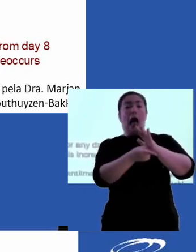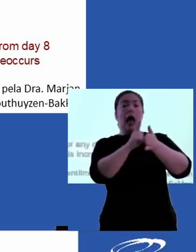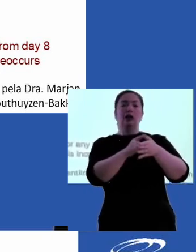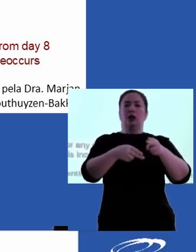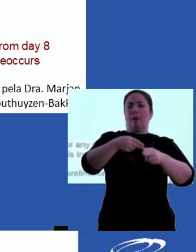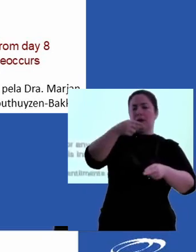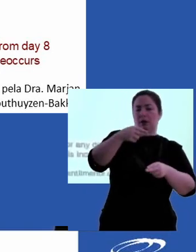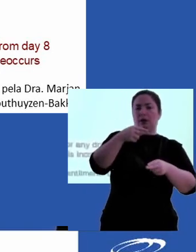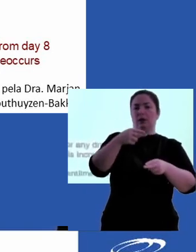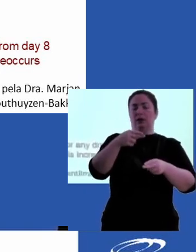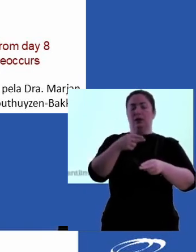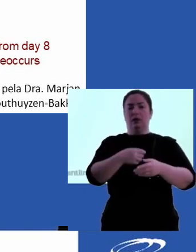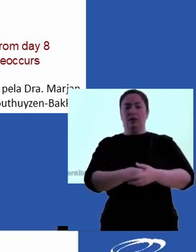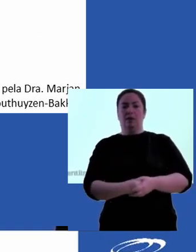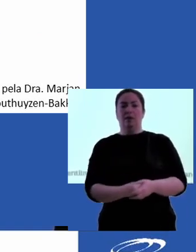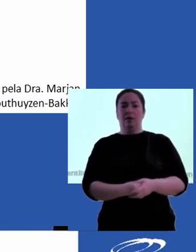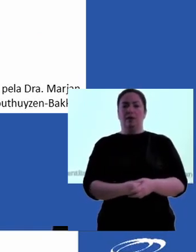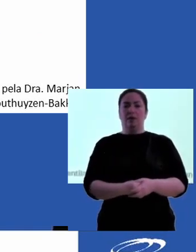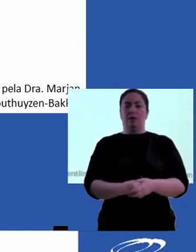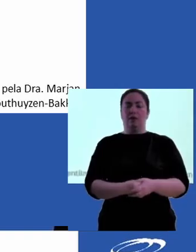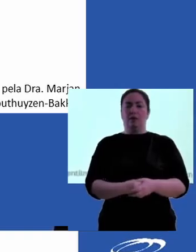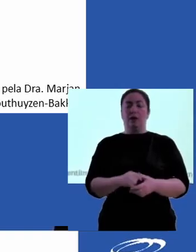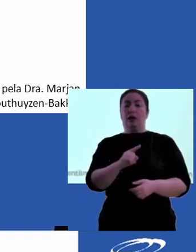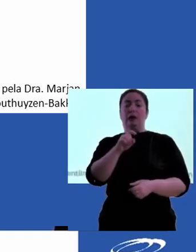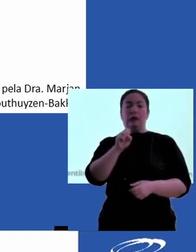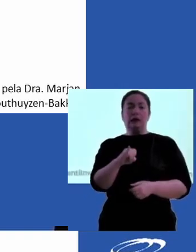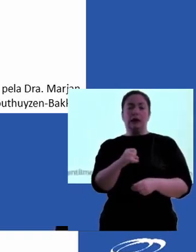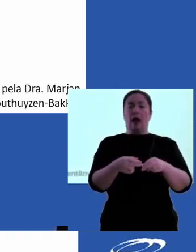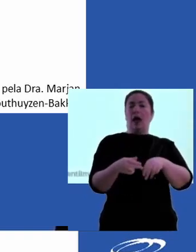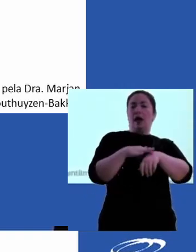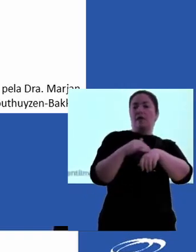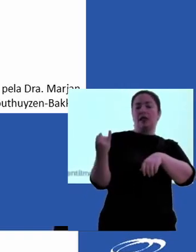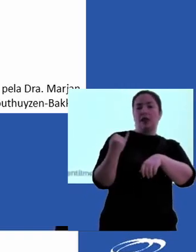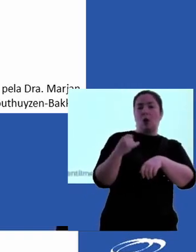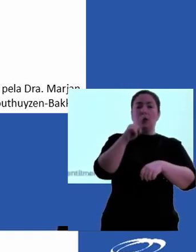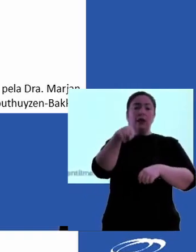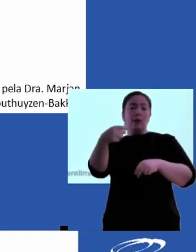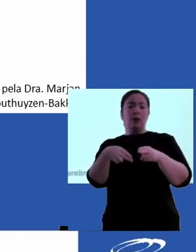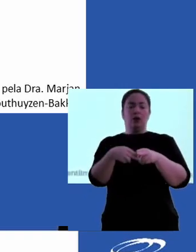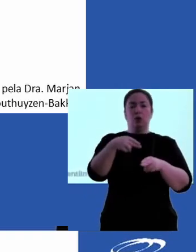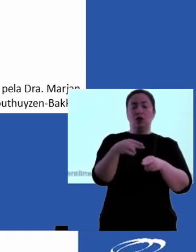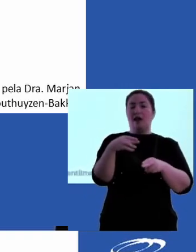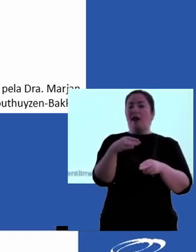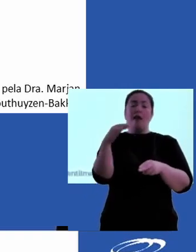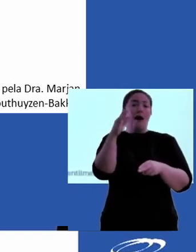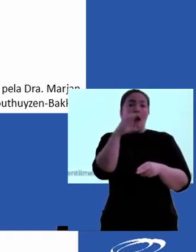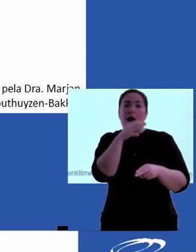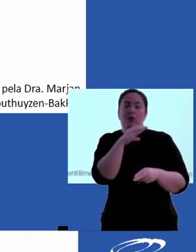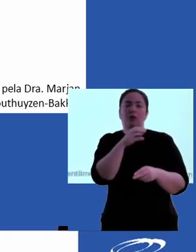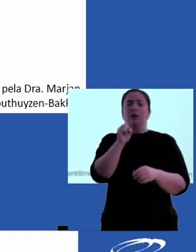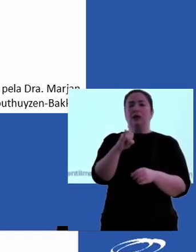propõem um fluxo diagnóstico. Para as infecções mais tardias, é um outro fluxo, levando em consideração as diferenças